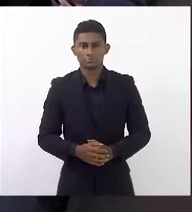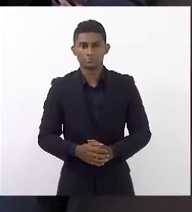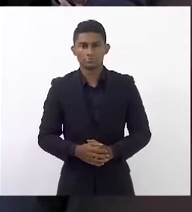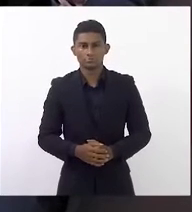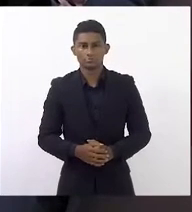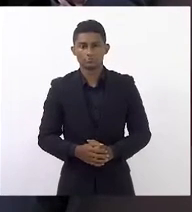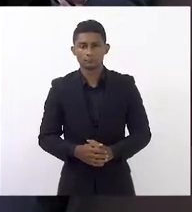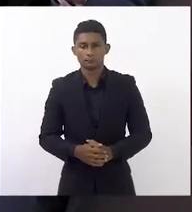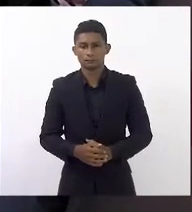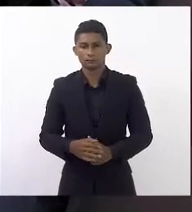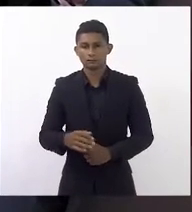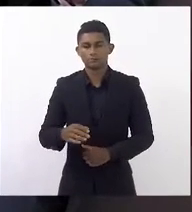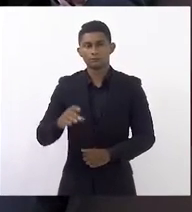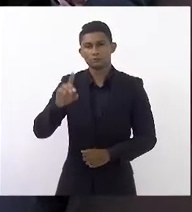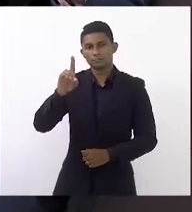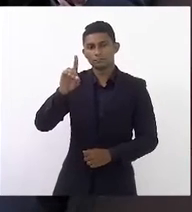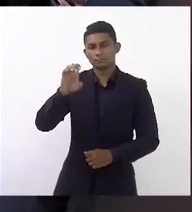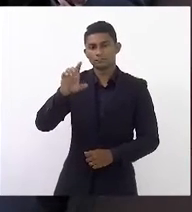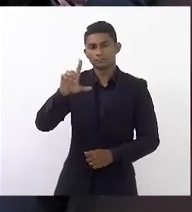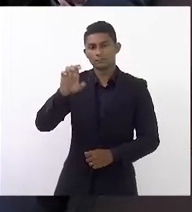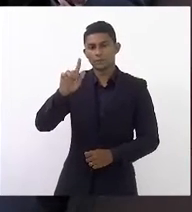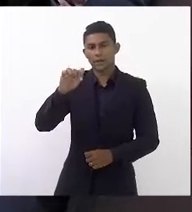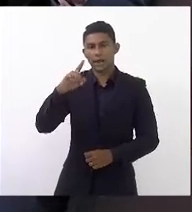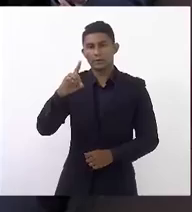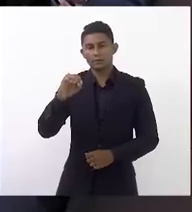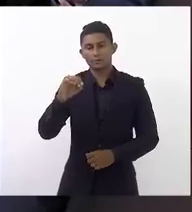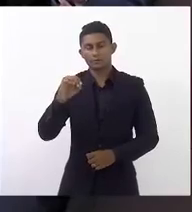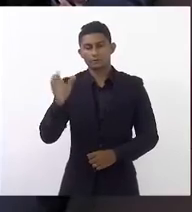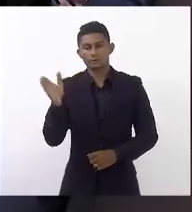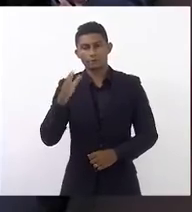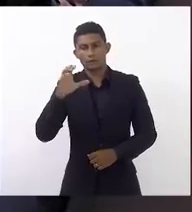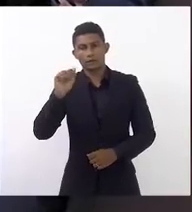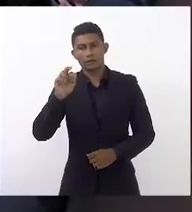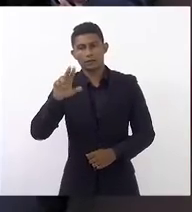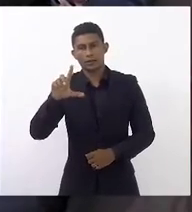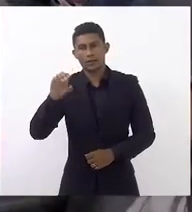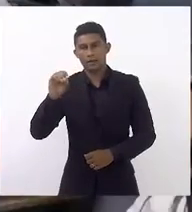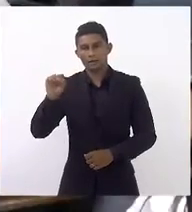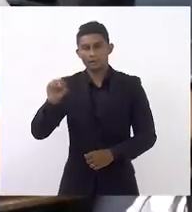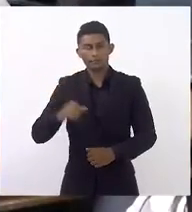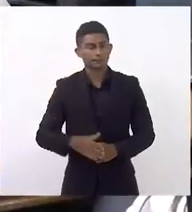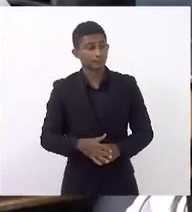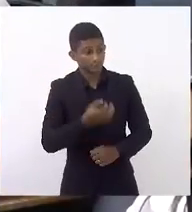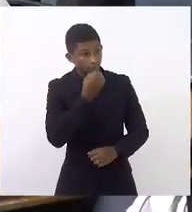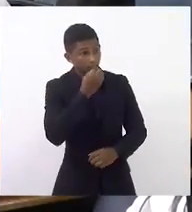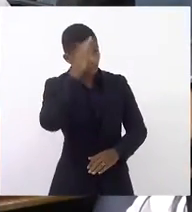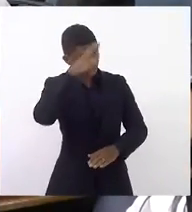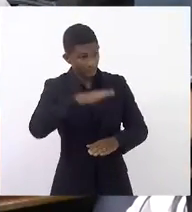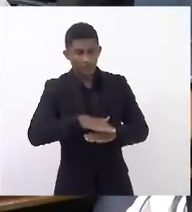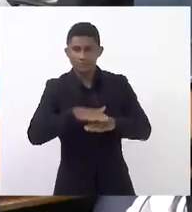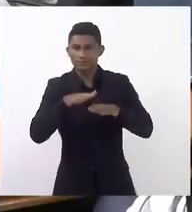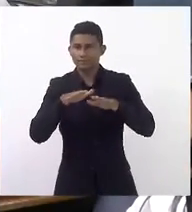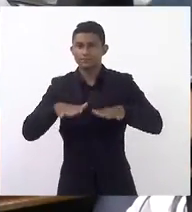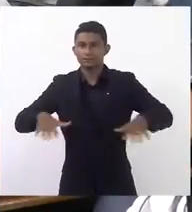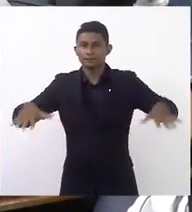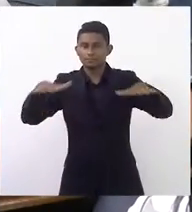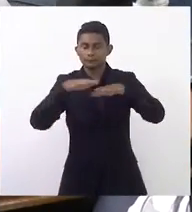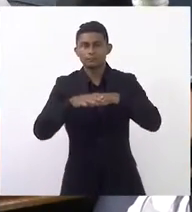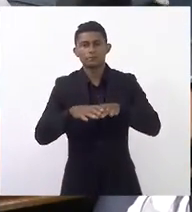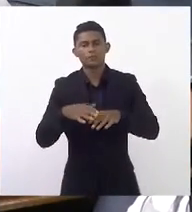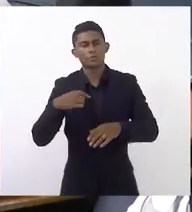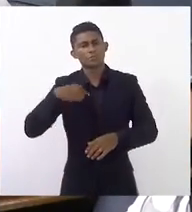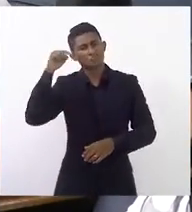Deputado delegado Carlos Augusto. Boa tarde a todos e a todas. Queria